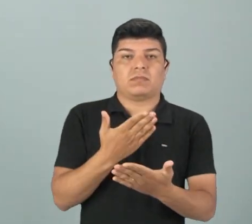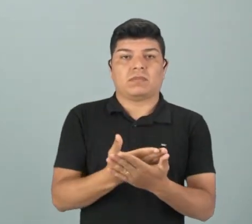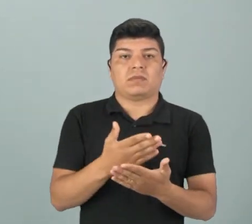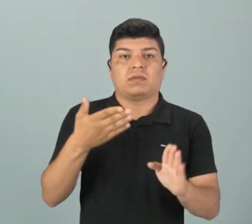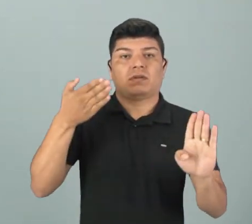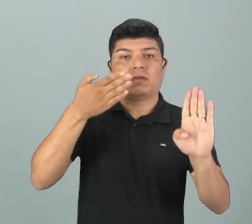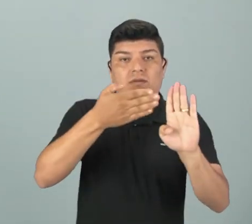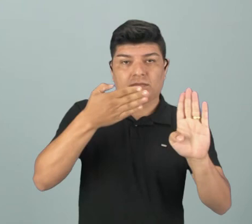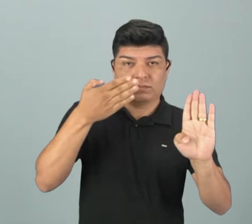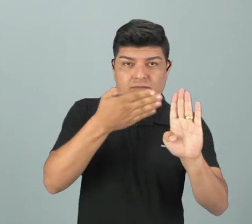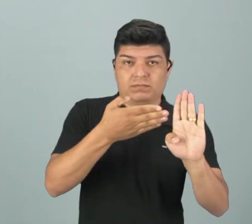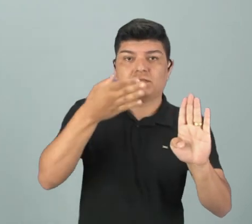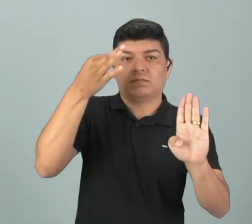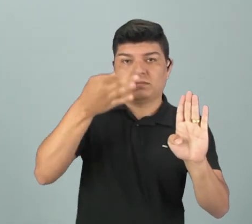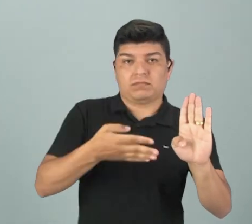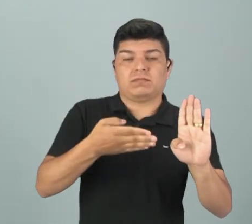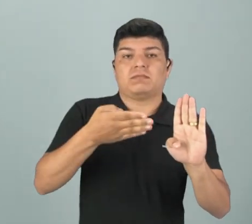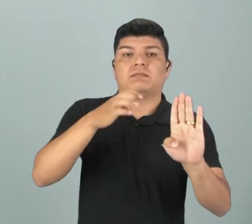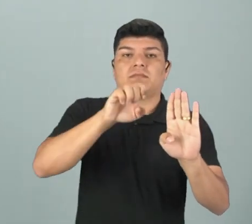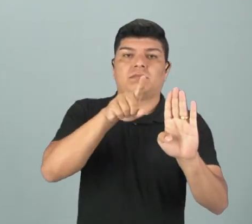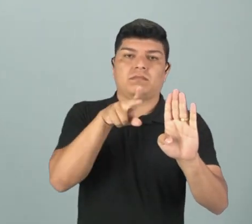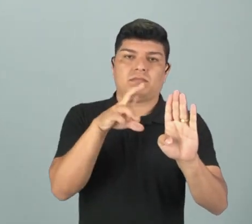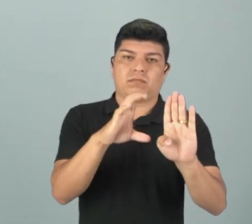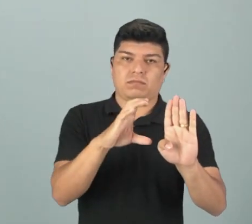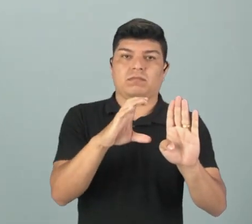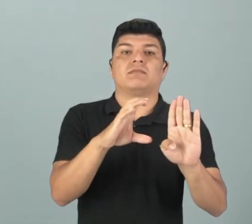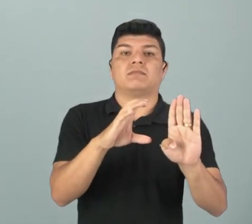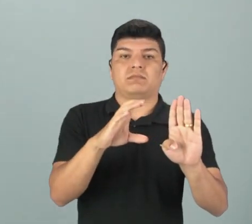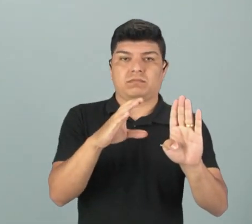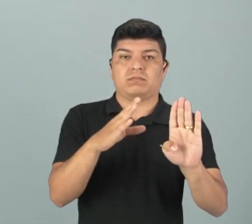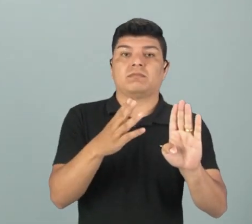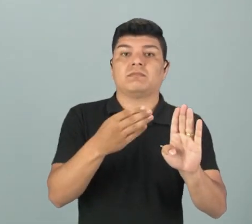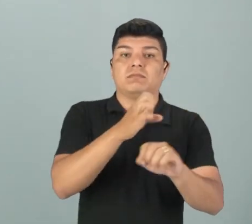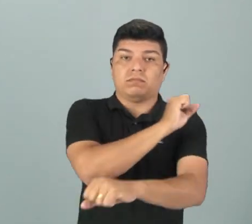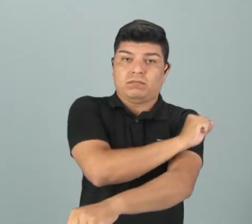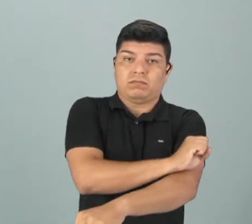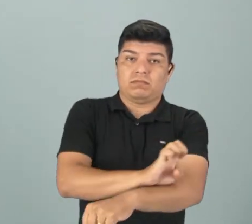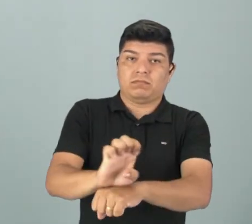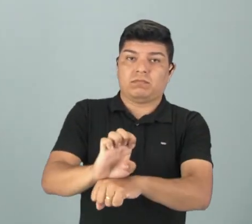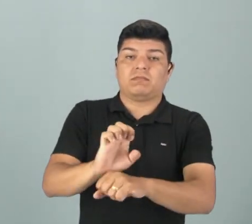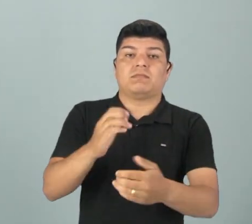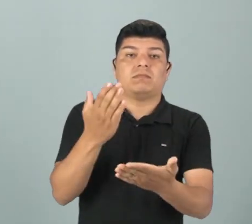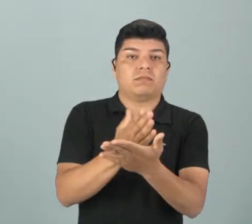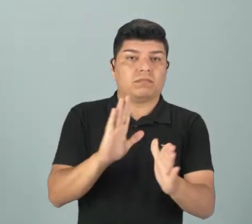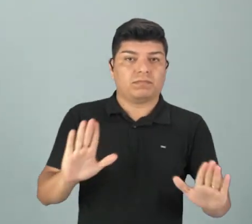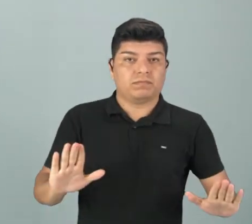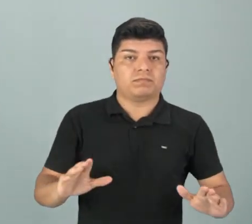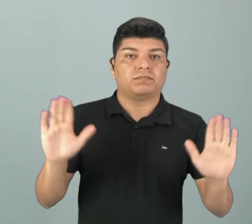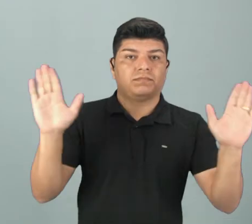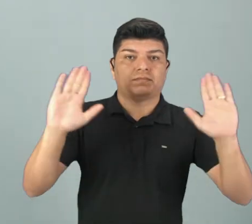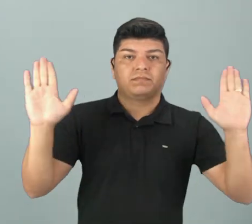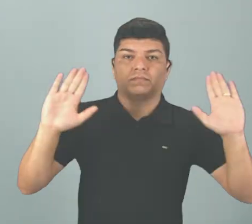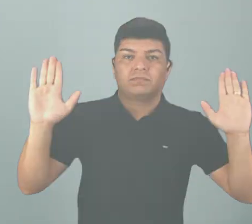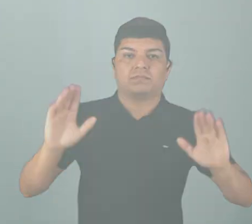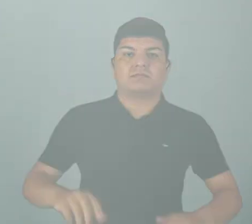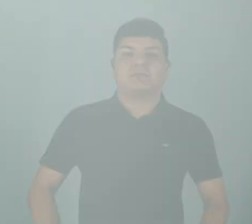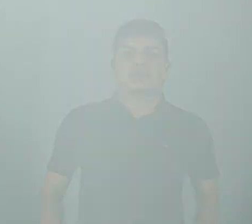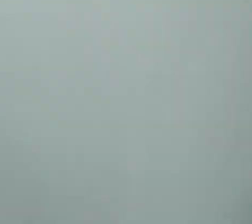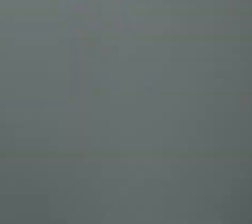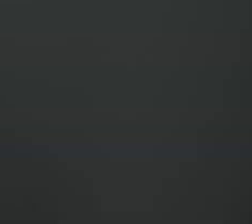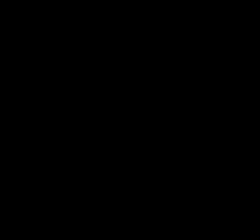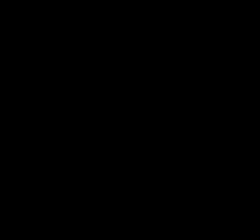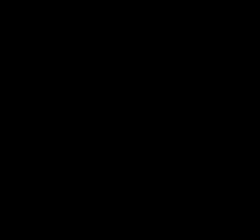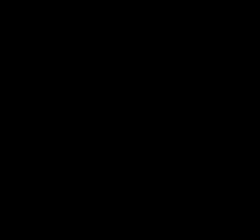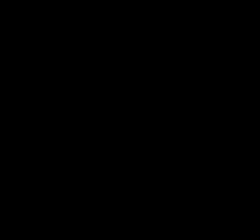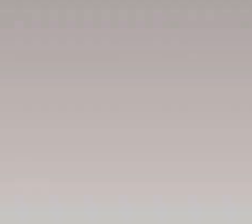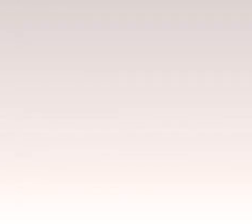ter acesso a essa aula na íntegra, acesse a plataforma do Eduque no site da Secretaria e a gente vai ficando por aqui. Tchau, tchau e até a próxima!